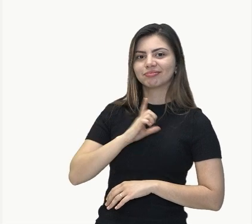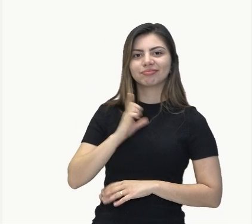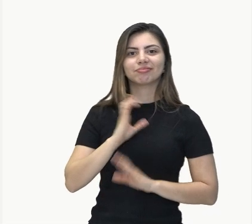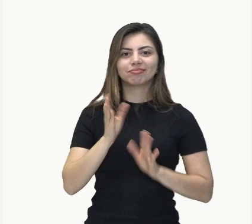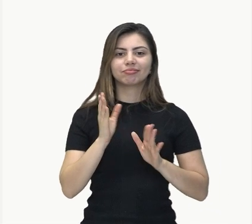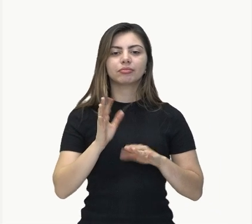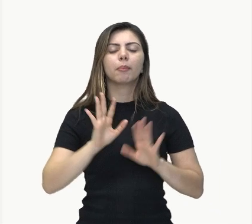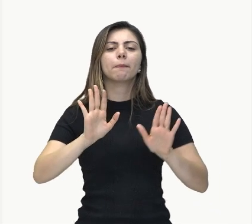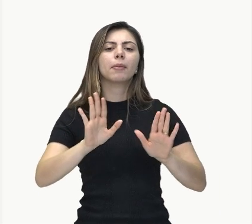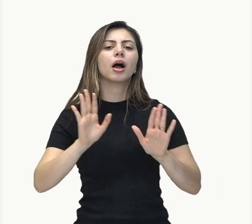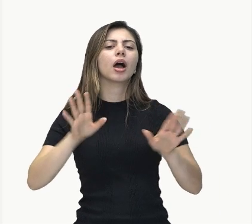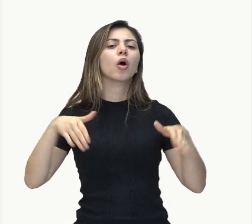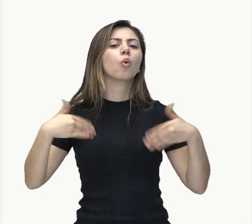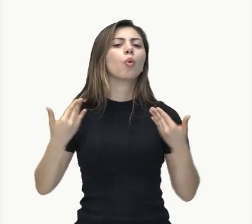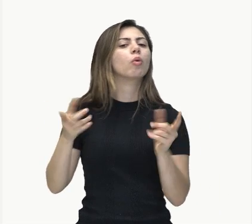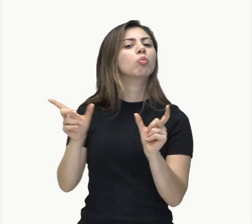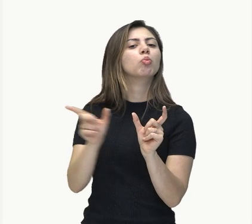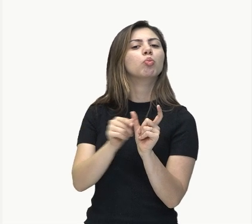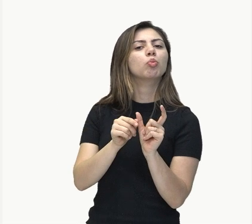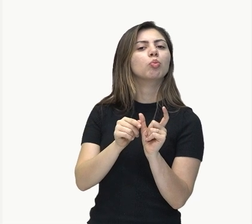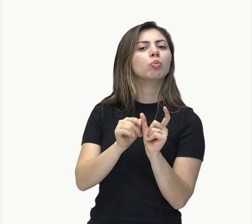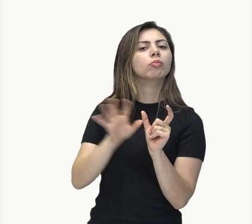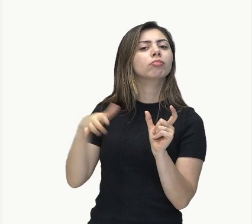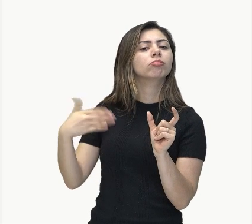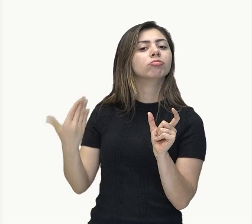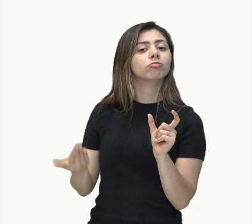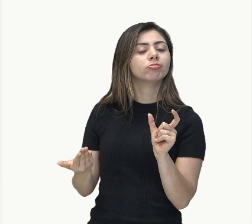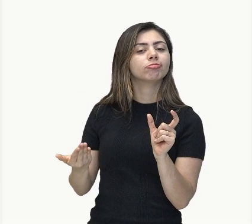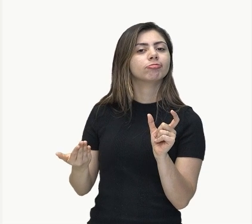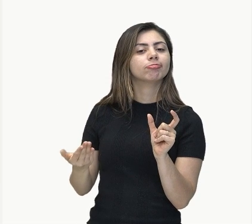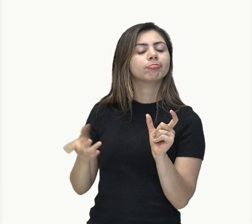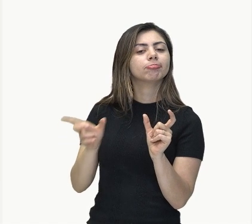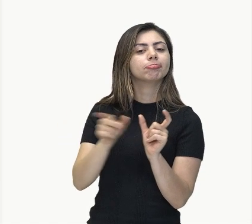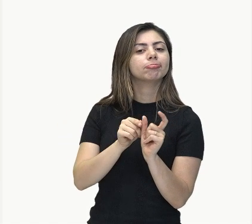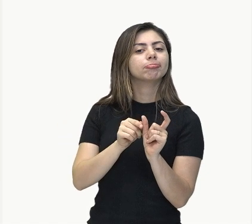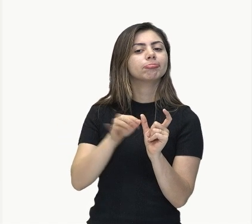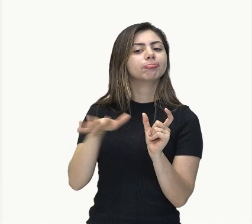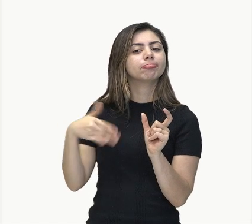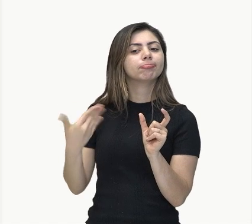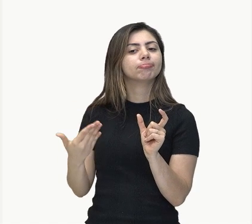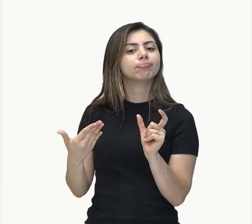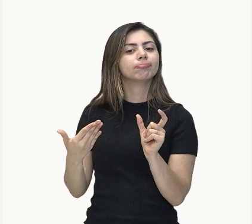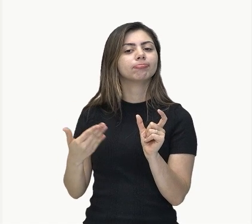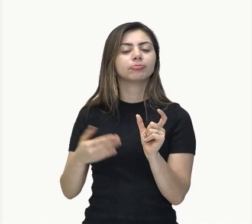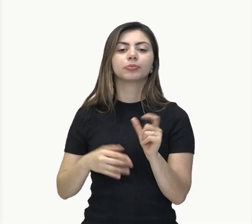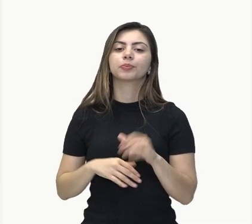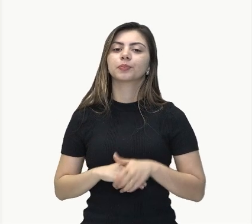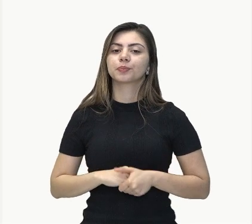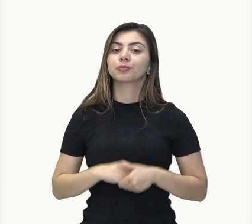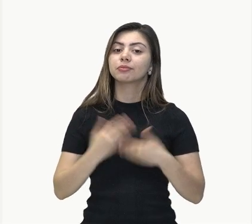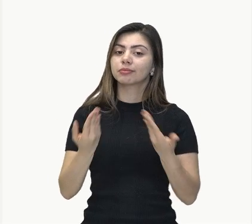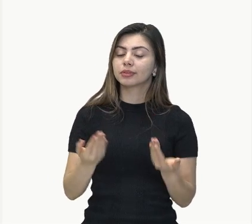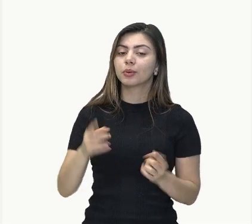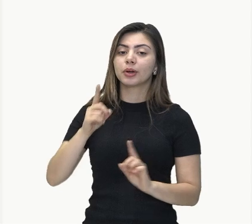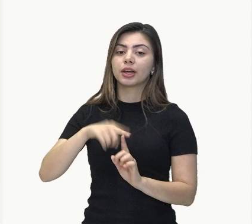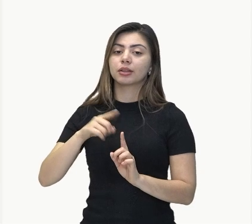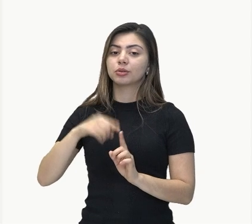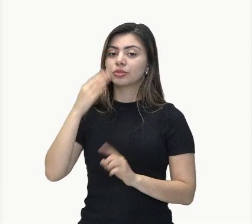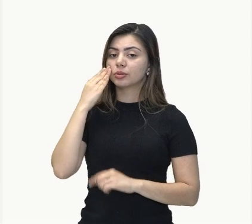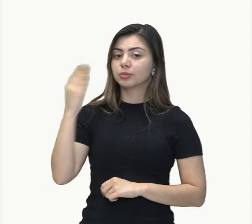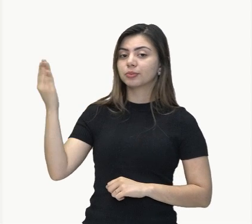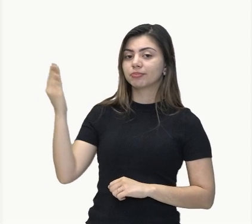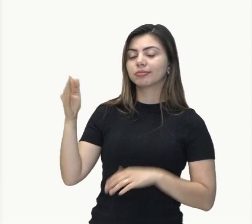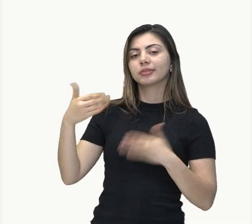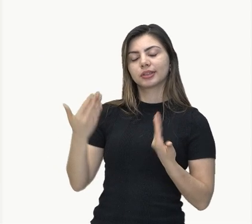E qual é o sufixo, né? Qual é o sufixo? Como é um hidrocarboneto,